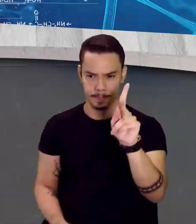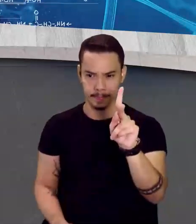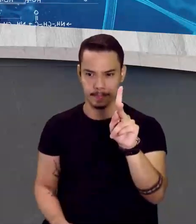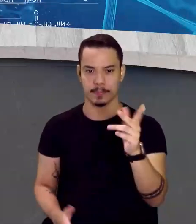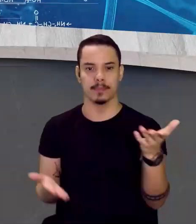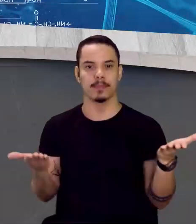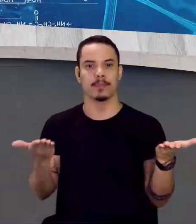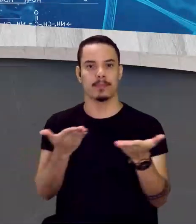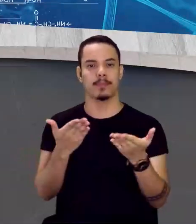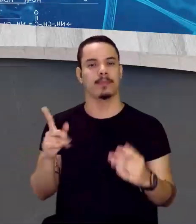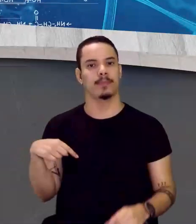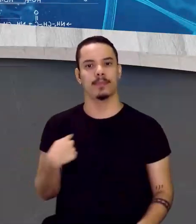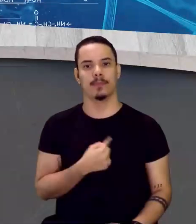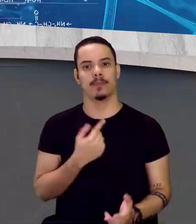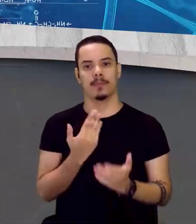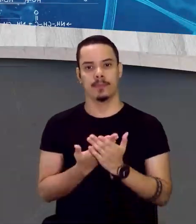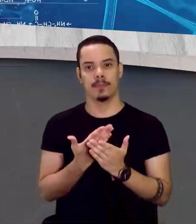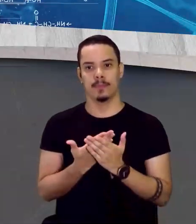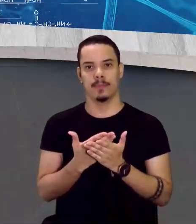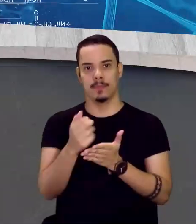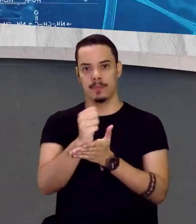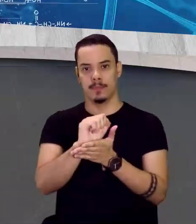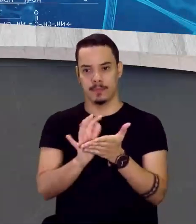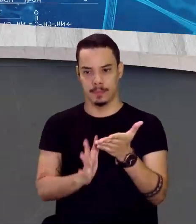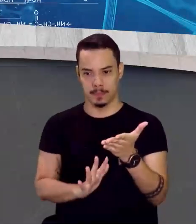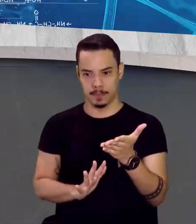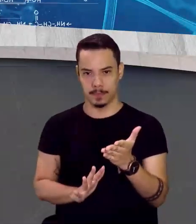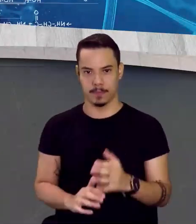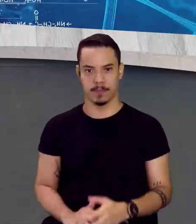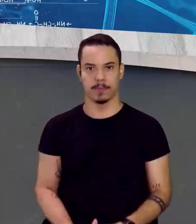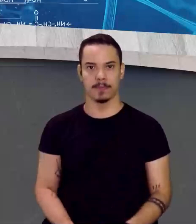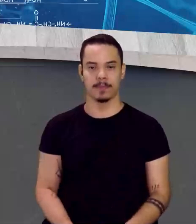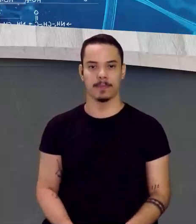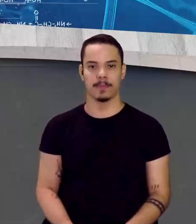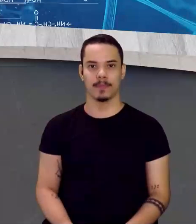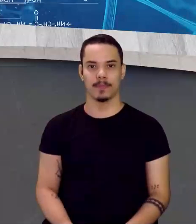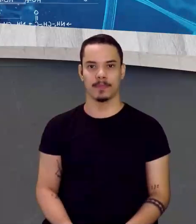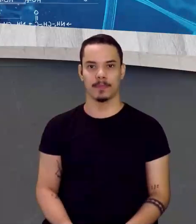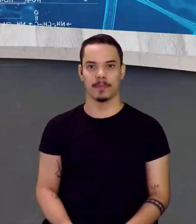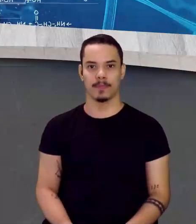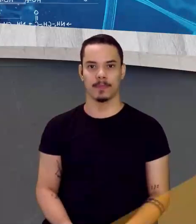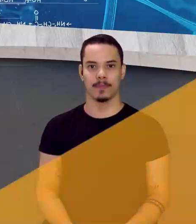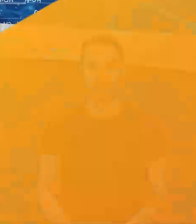Agora, vamos para aquela atividade de sala.